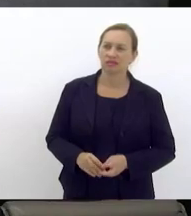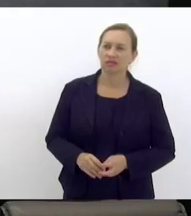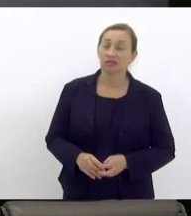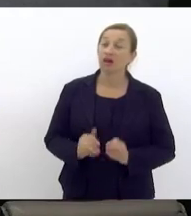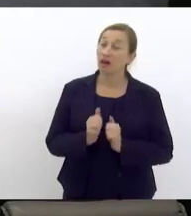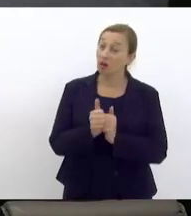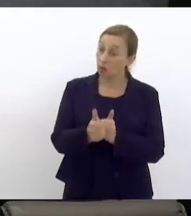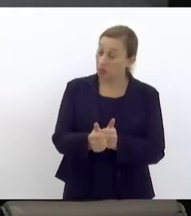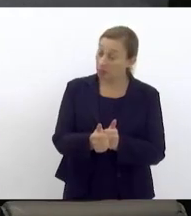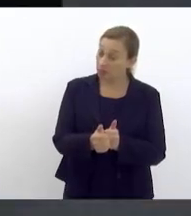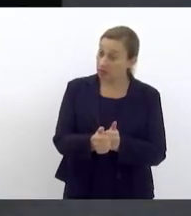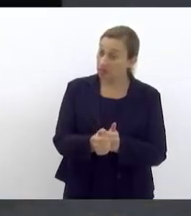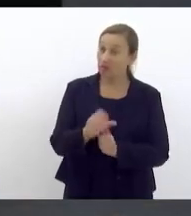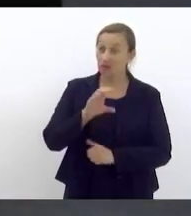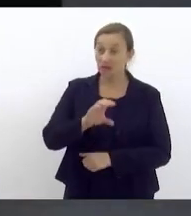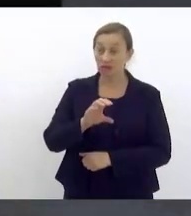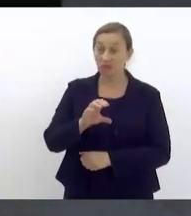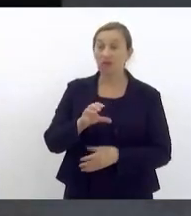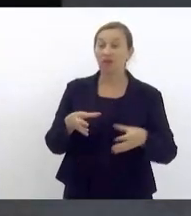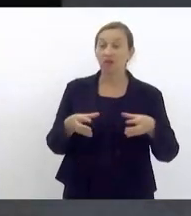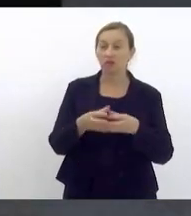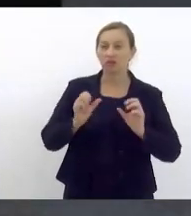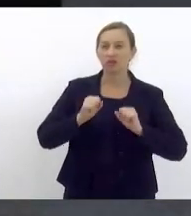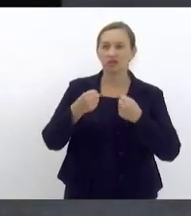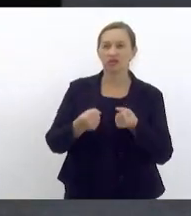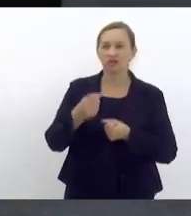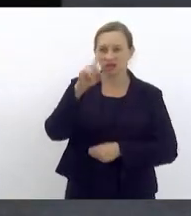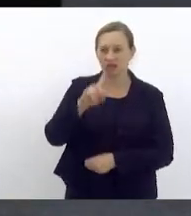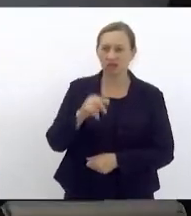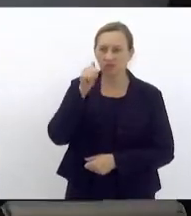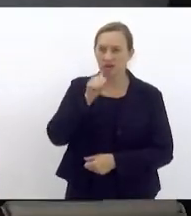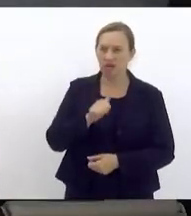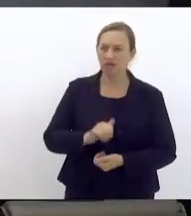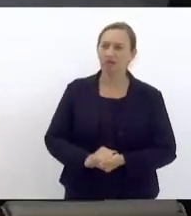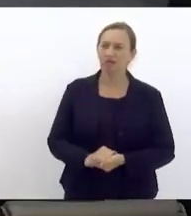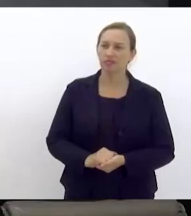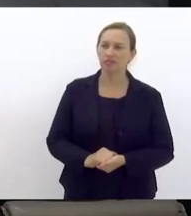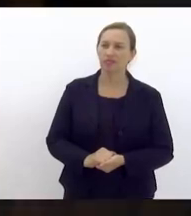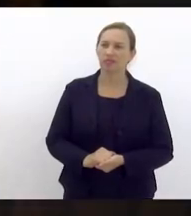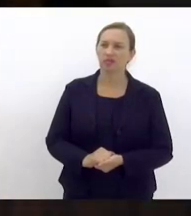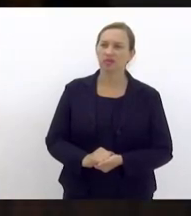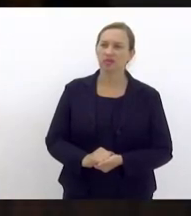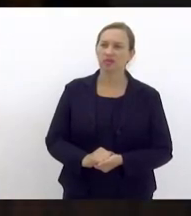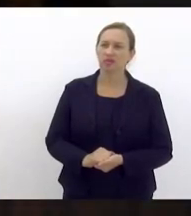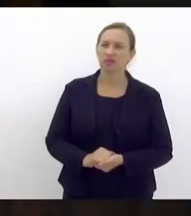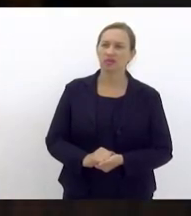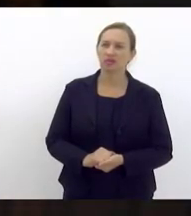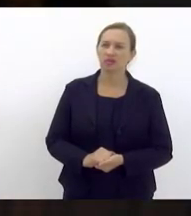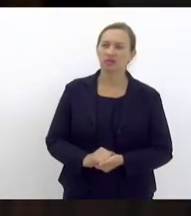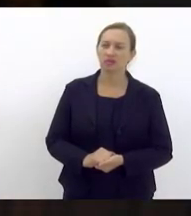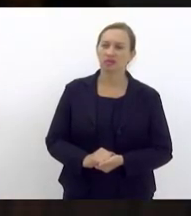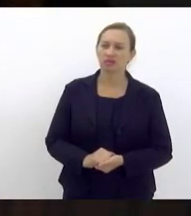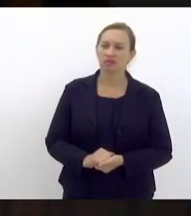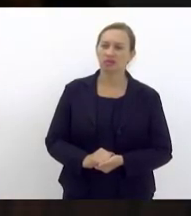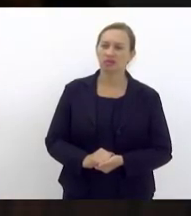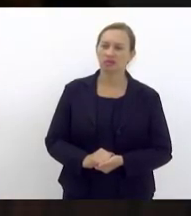acompanho o parecer da comissão de defesa dos direitos da mulher com os pareceres emitidos